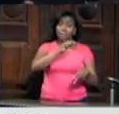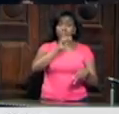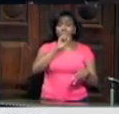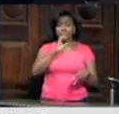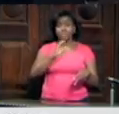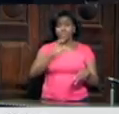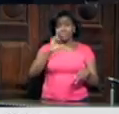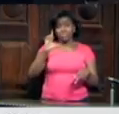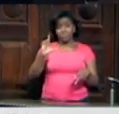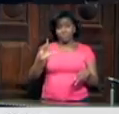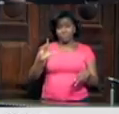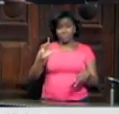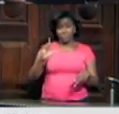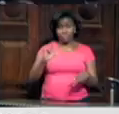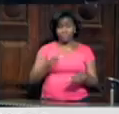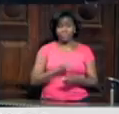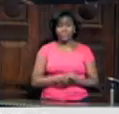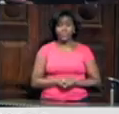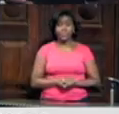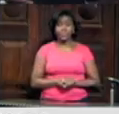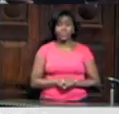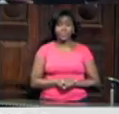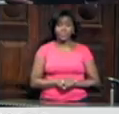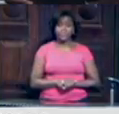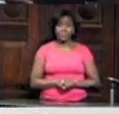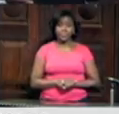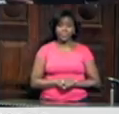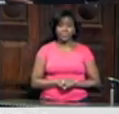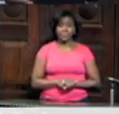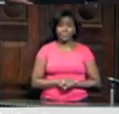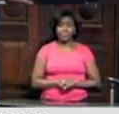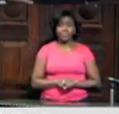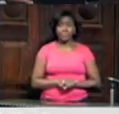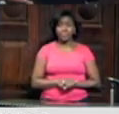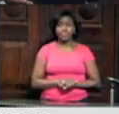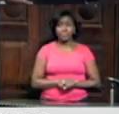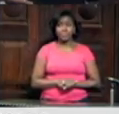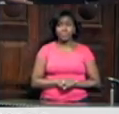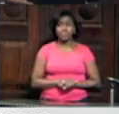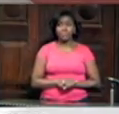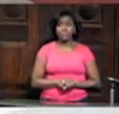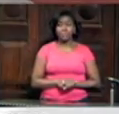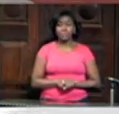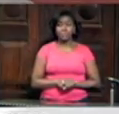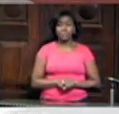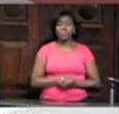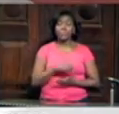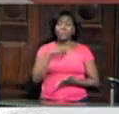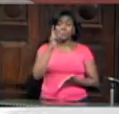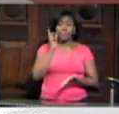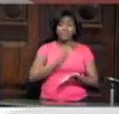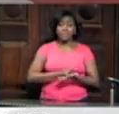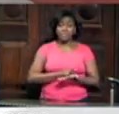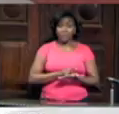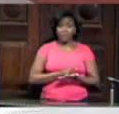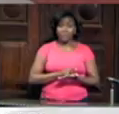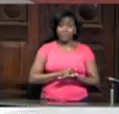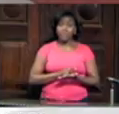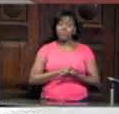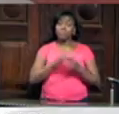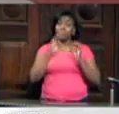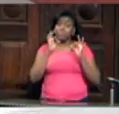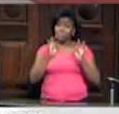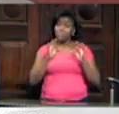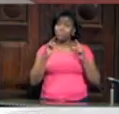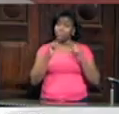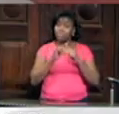não é? E que é este livro. Na verdade,